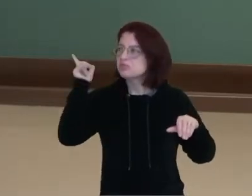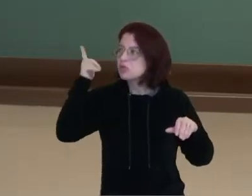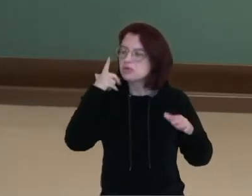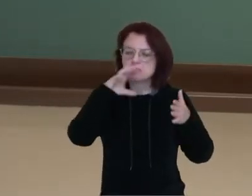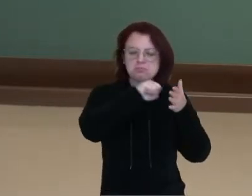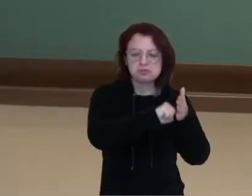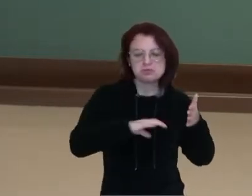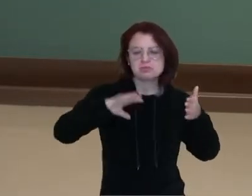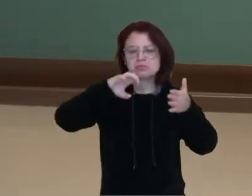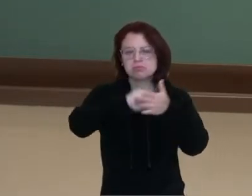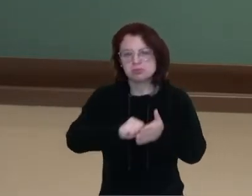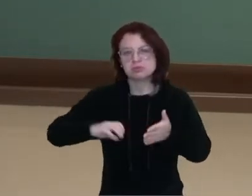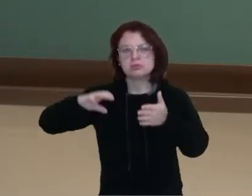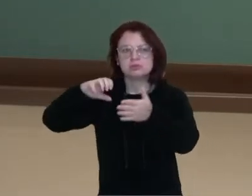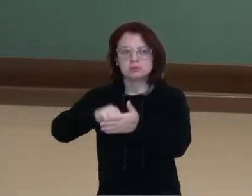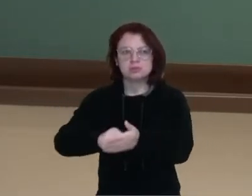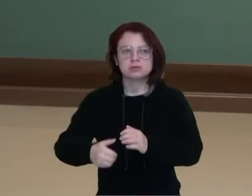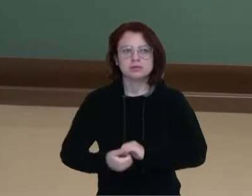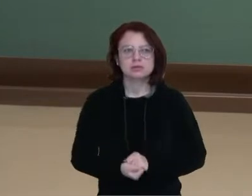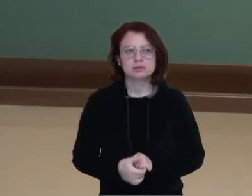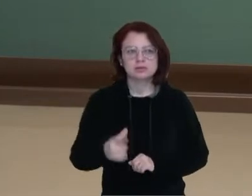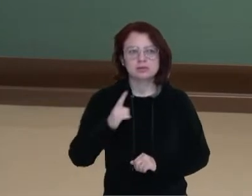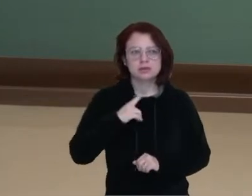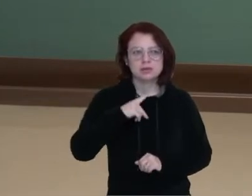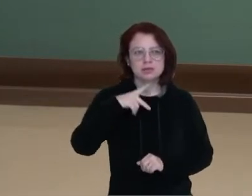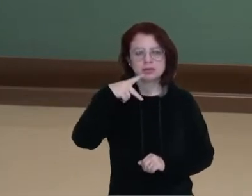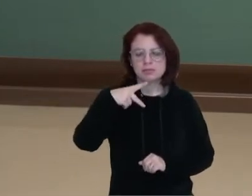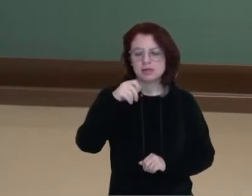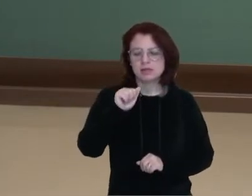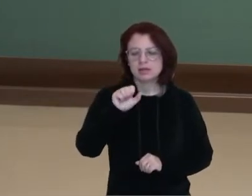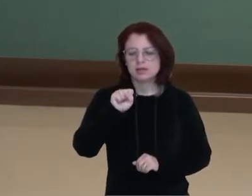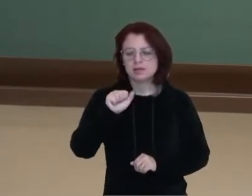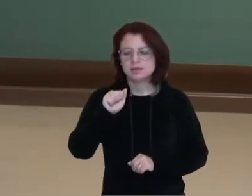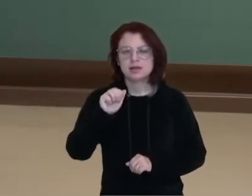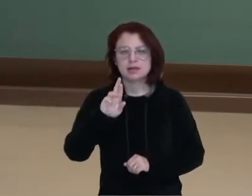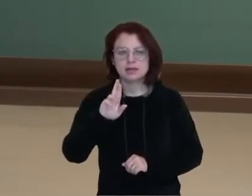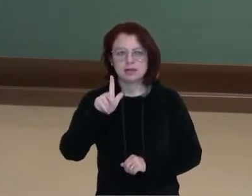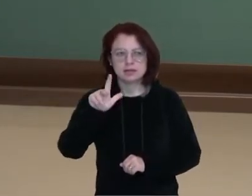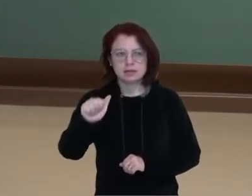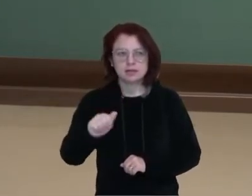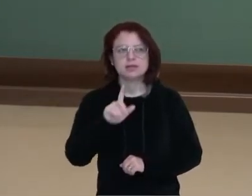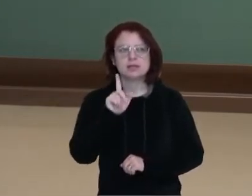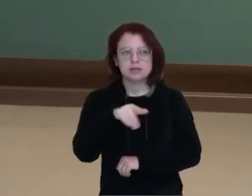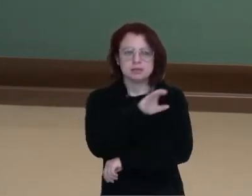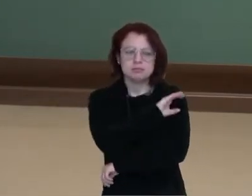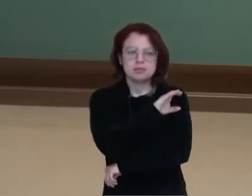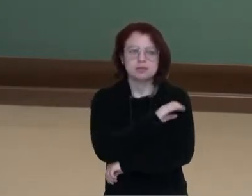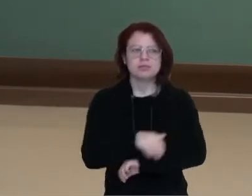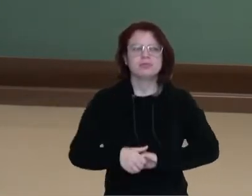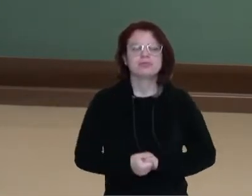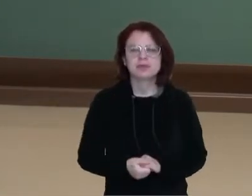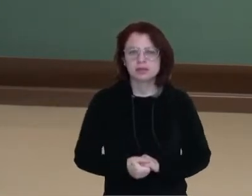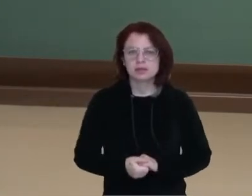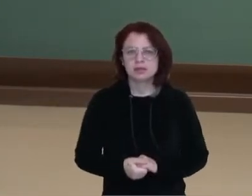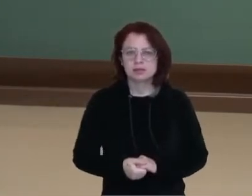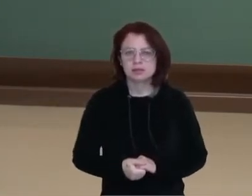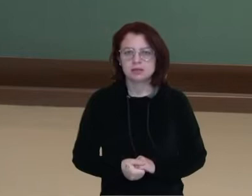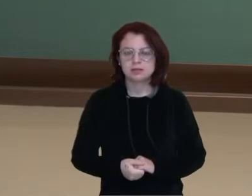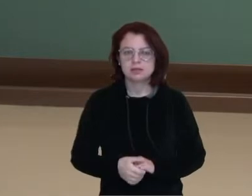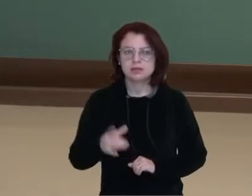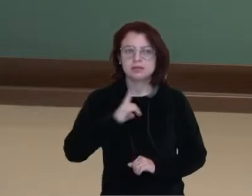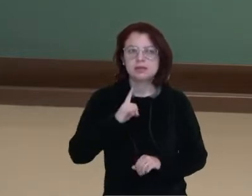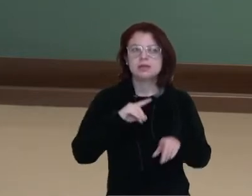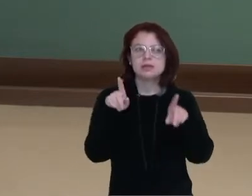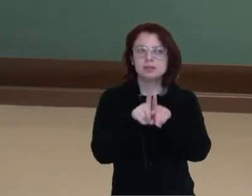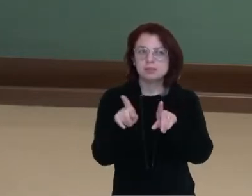incrível. Passárgada, também já foi a capital, também foi a cidade de